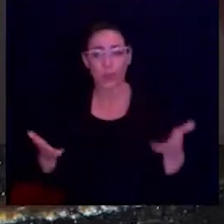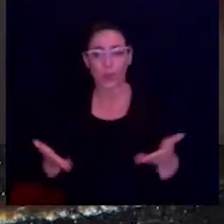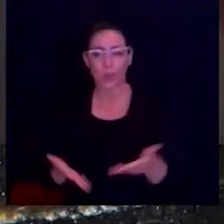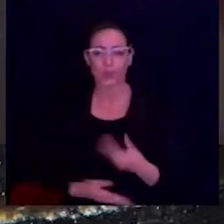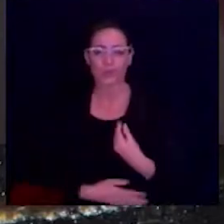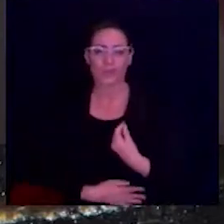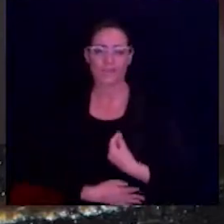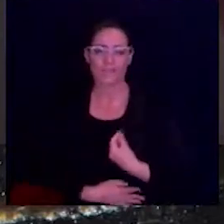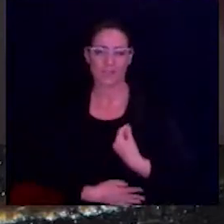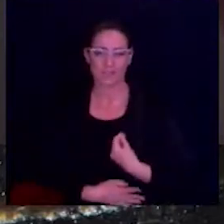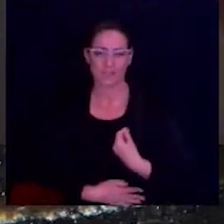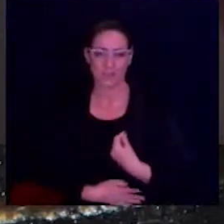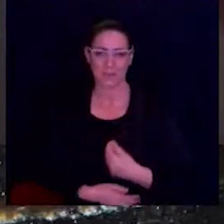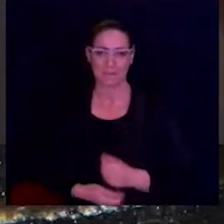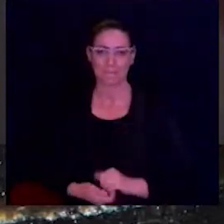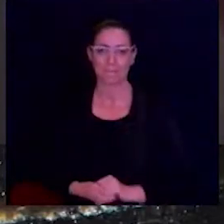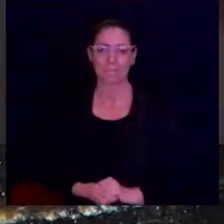hoje.